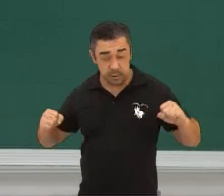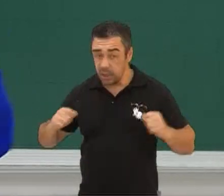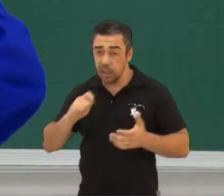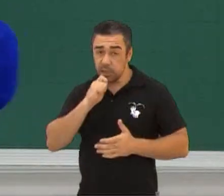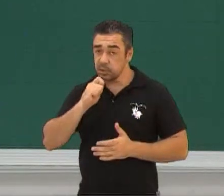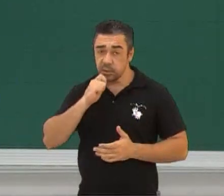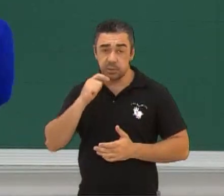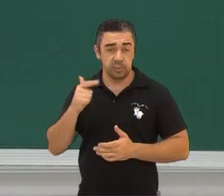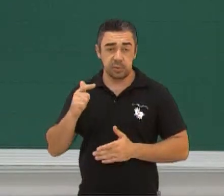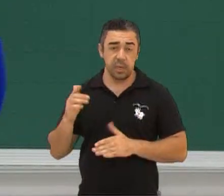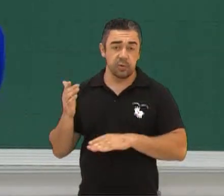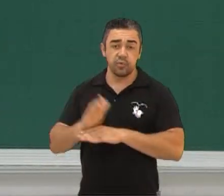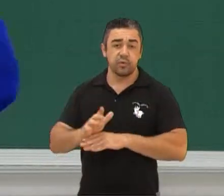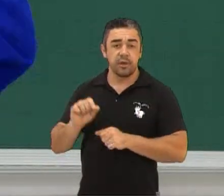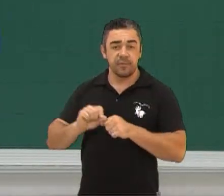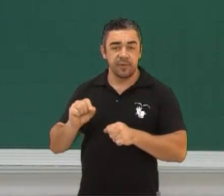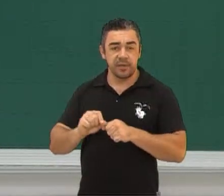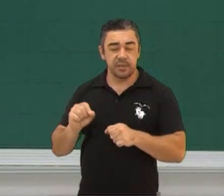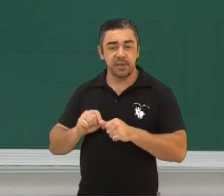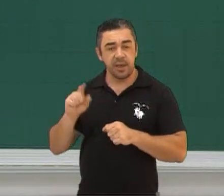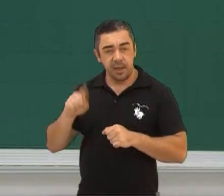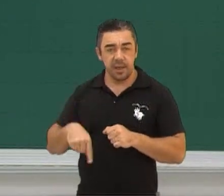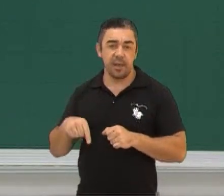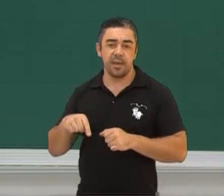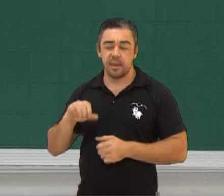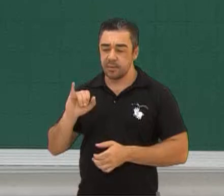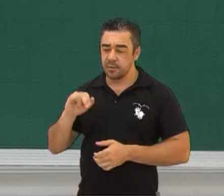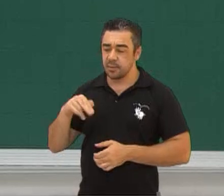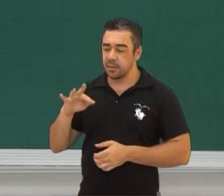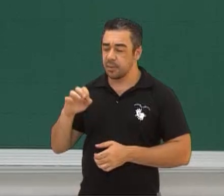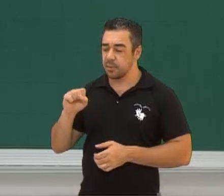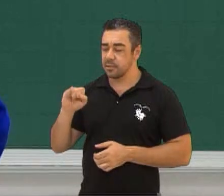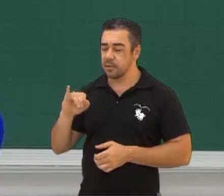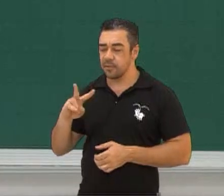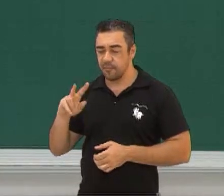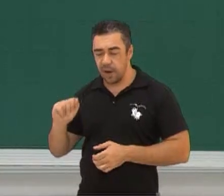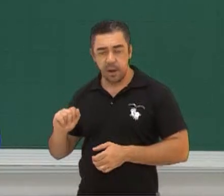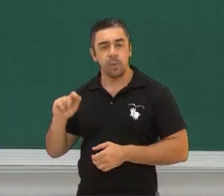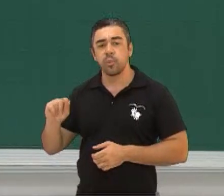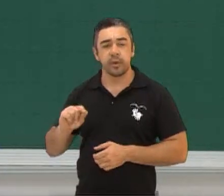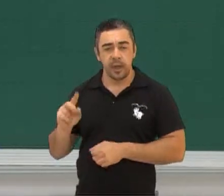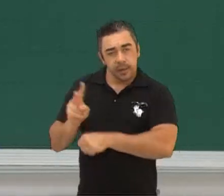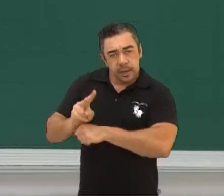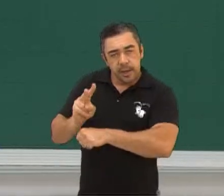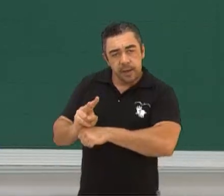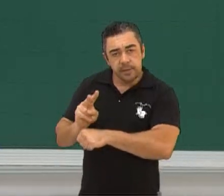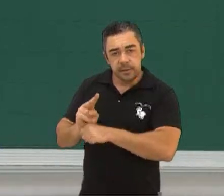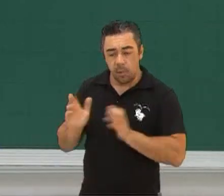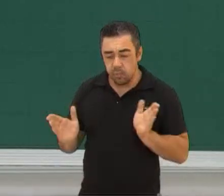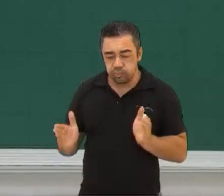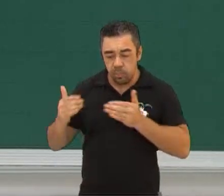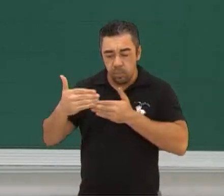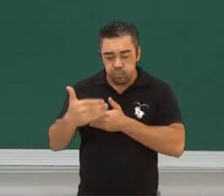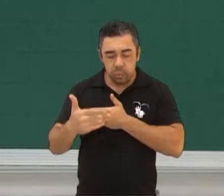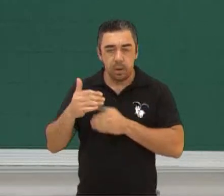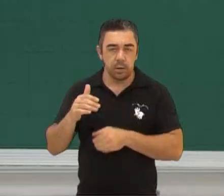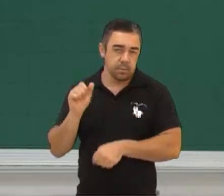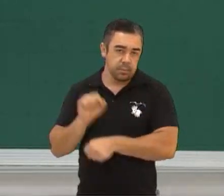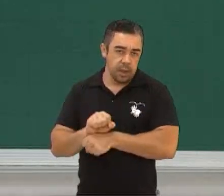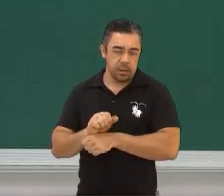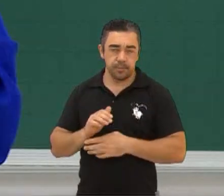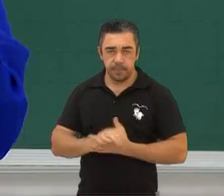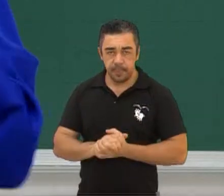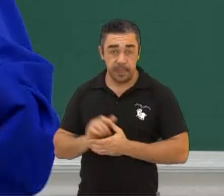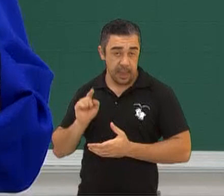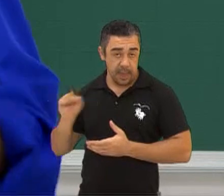o incentivo da criação chamada intensiva, que é aquela criação confinada. Então, o gado desta